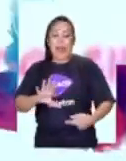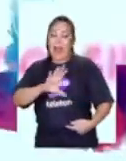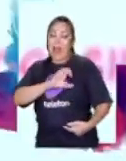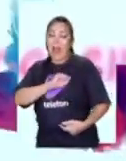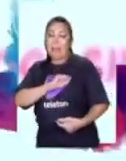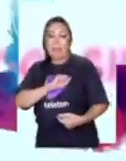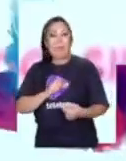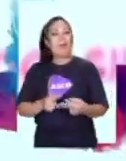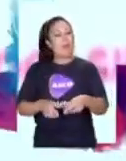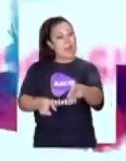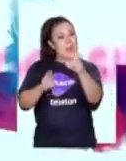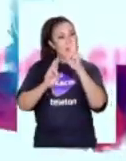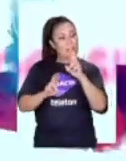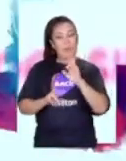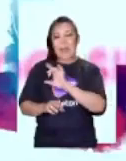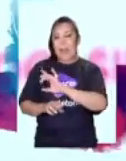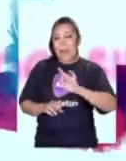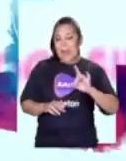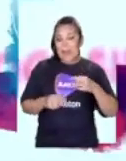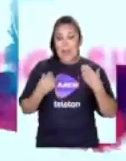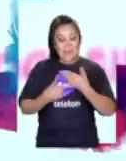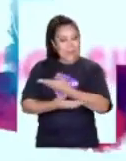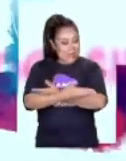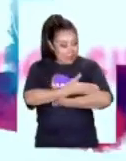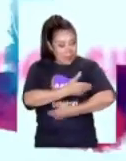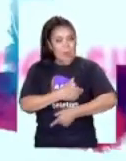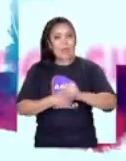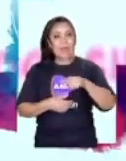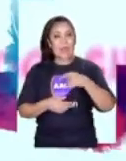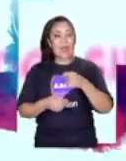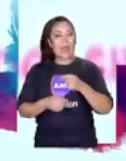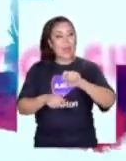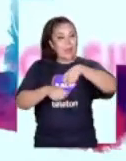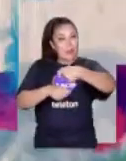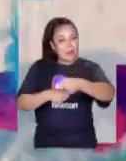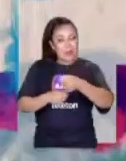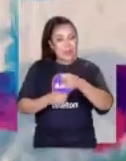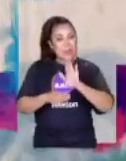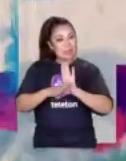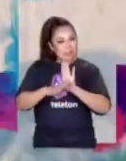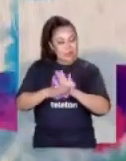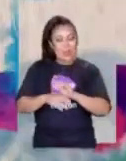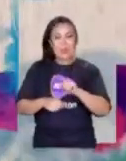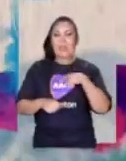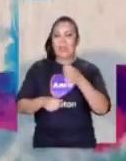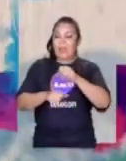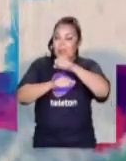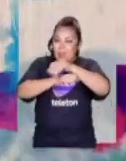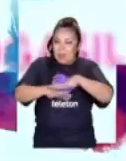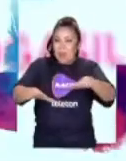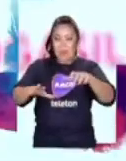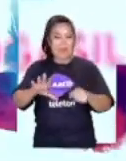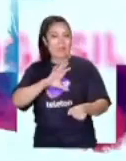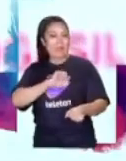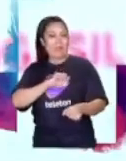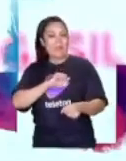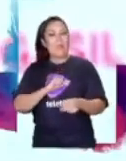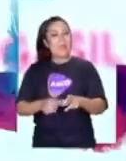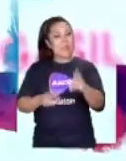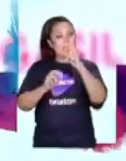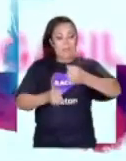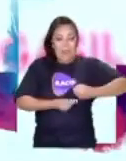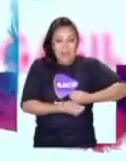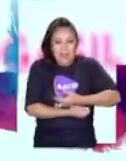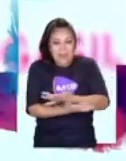envolvido, é uma esperança, cada camiseta é uma doação. Eu tenho certeza que a gente vai conseguir compartilhar esse amor e essa esperança